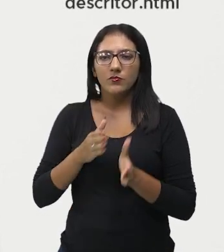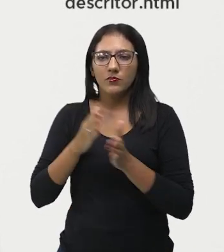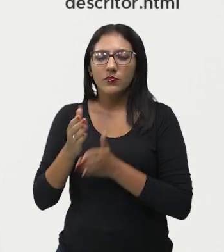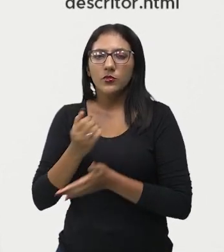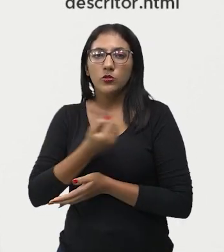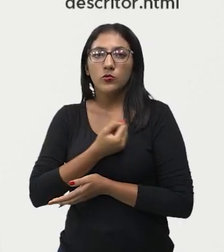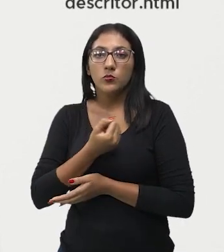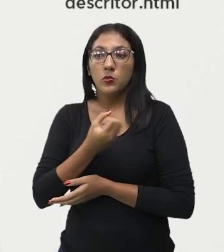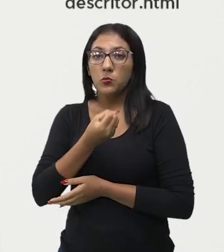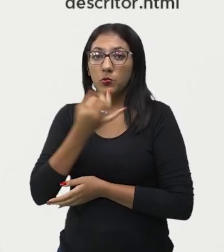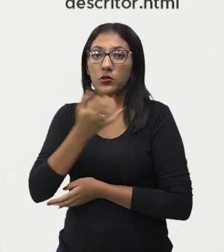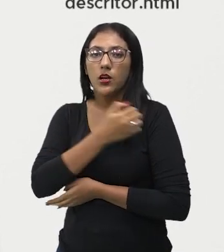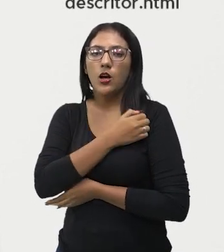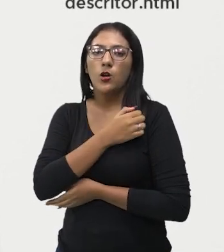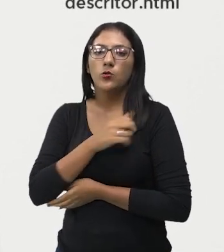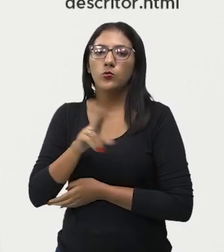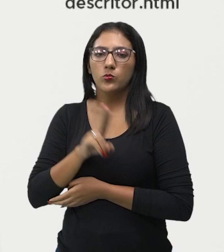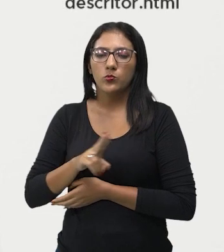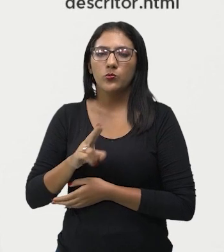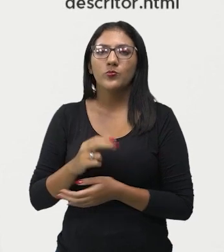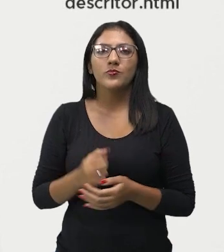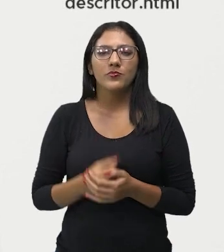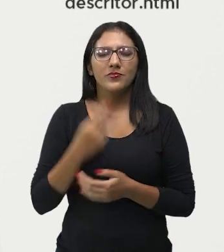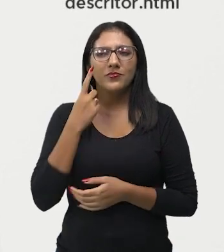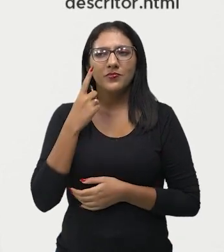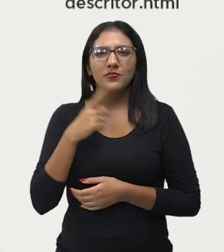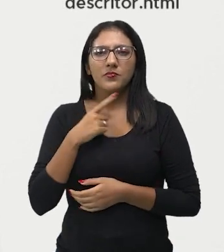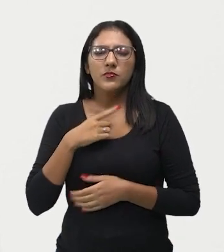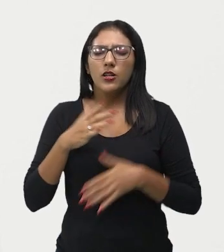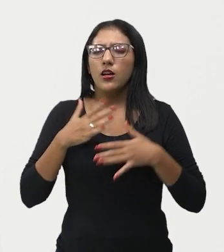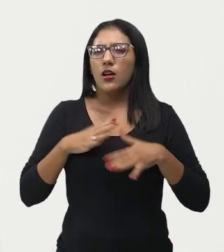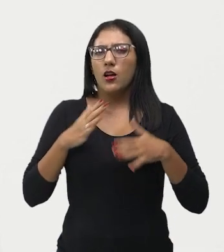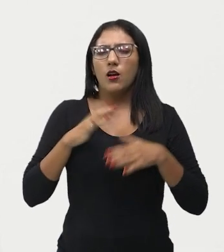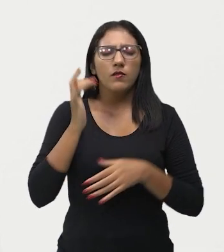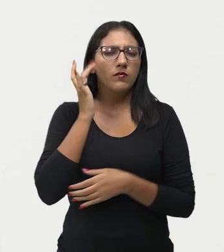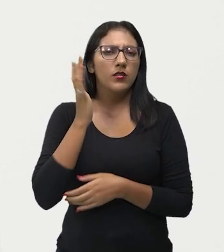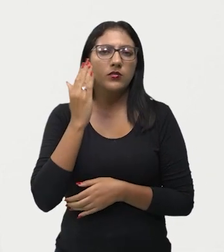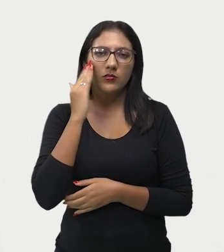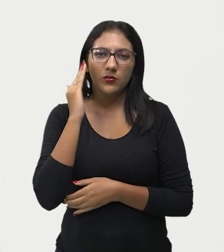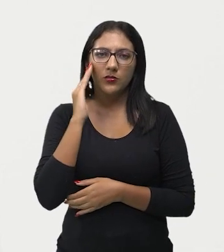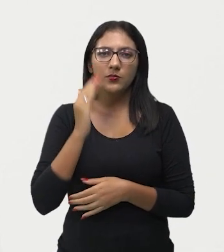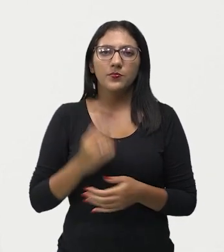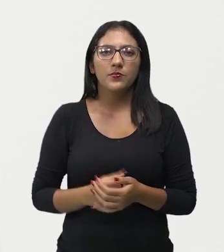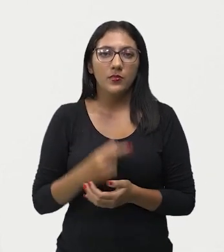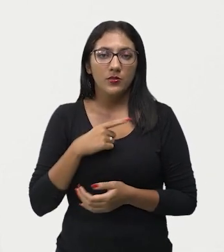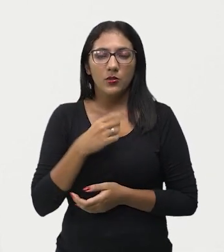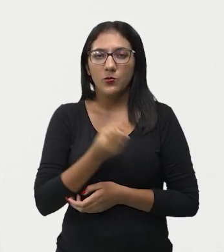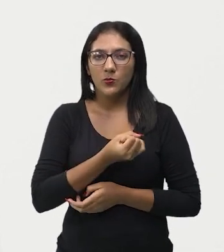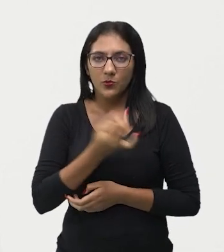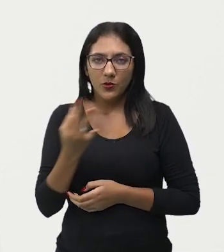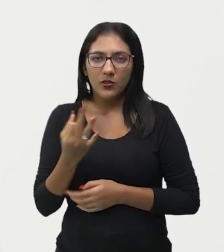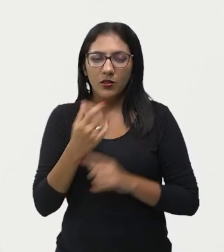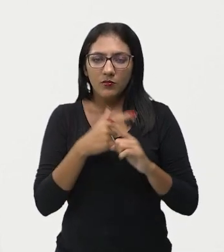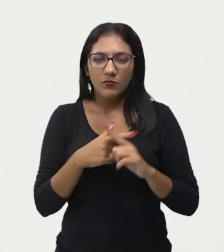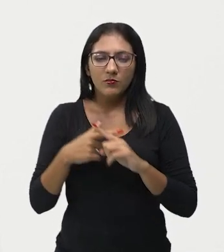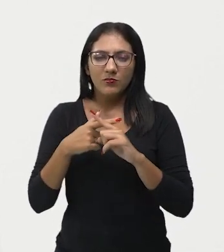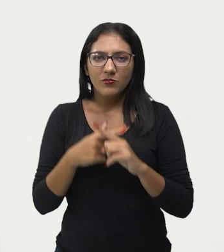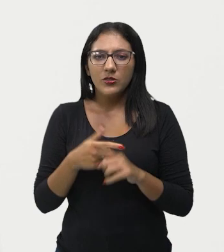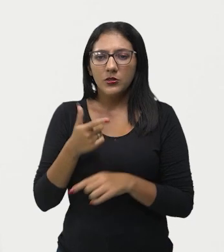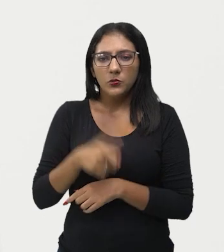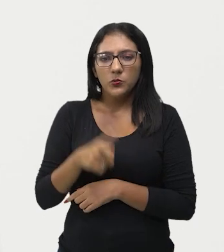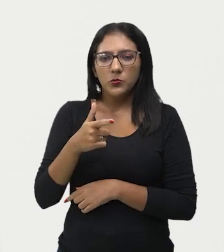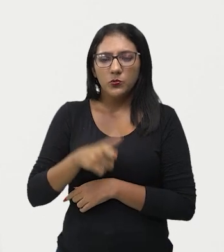a 30. É bem tranquilo essa ideia de frequência absoluta, pessoal. É o número de vezes que cada valor da variável